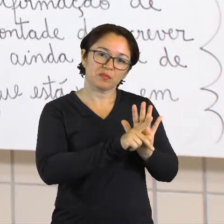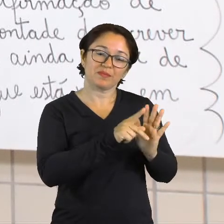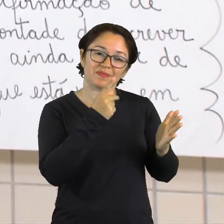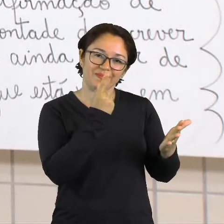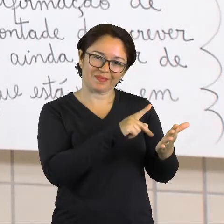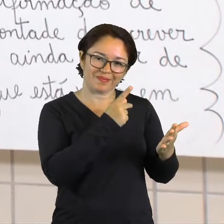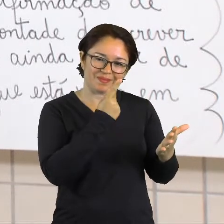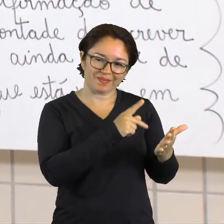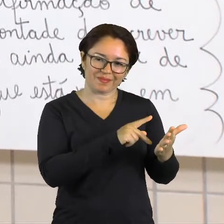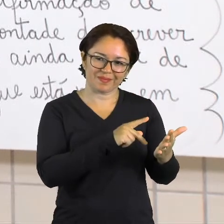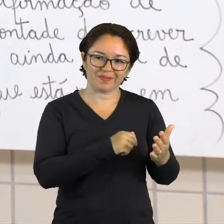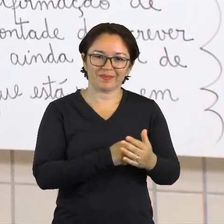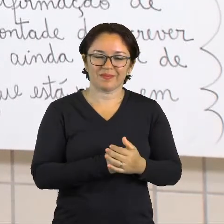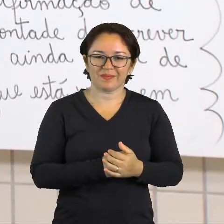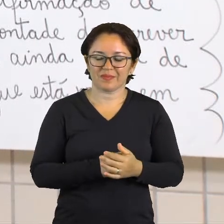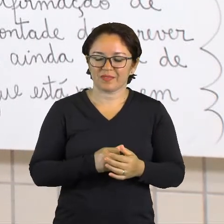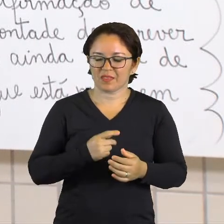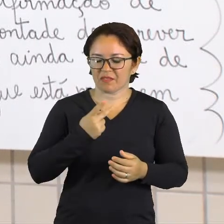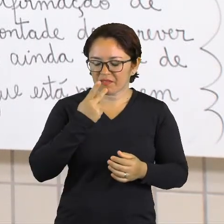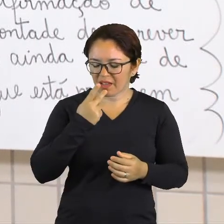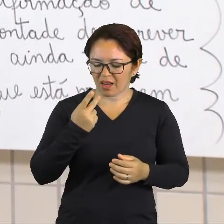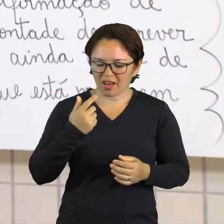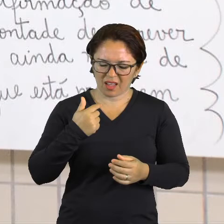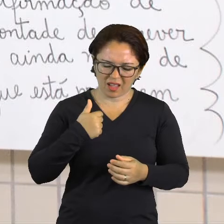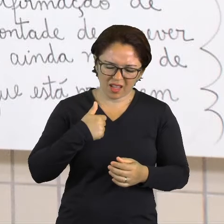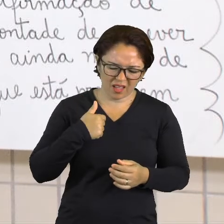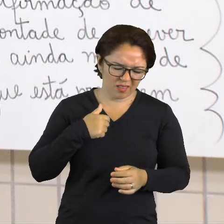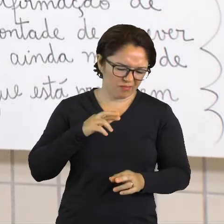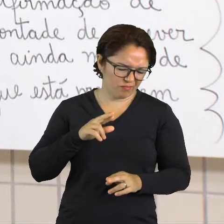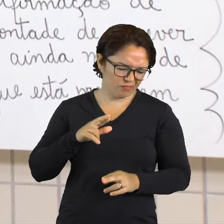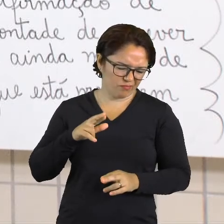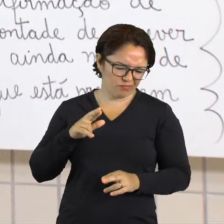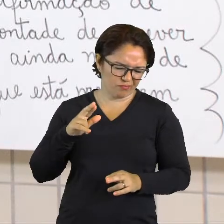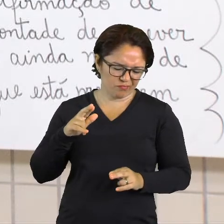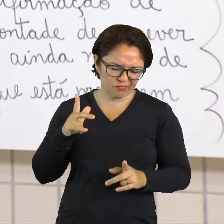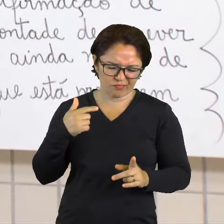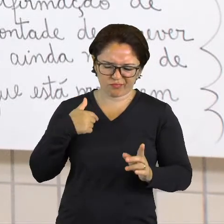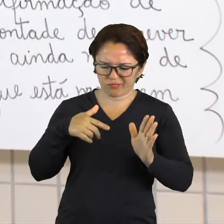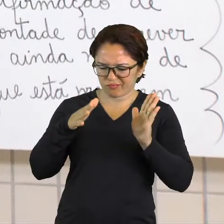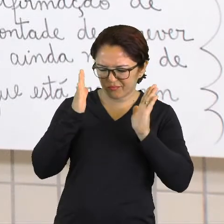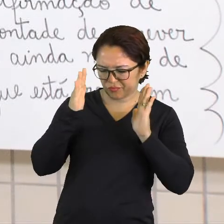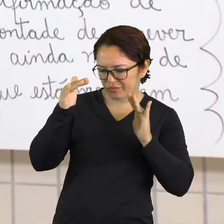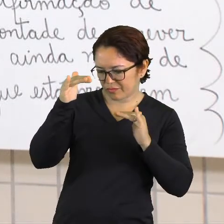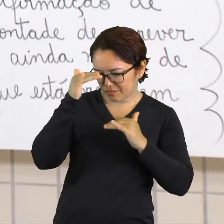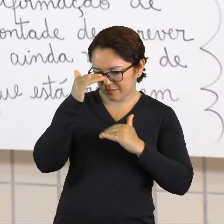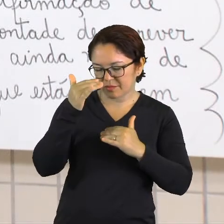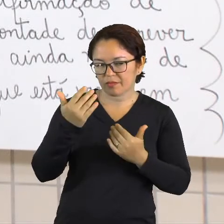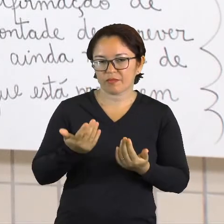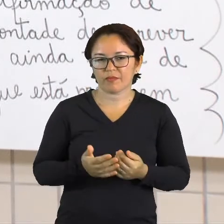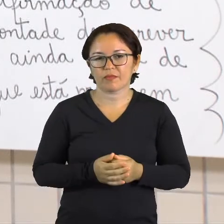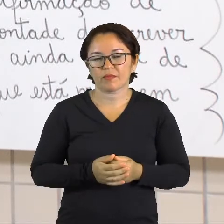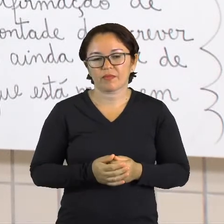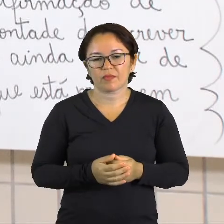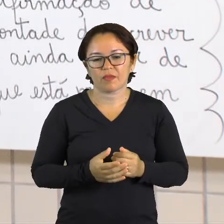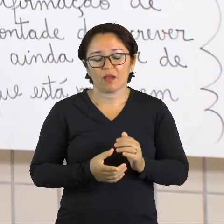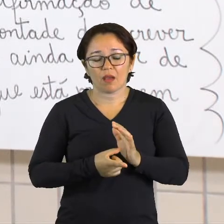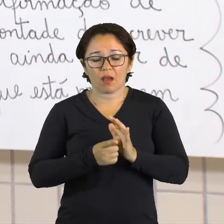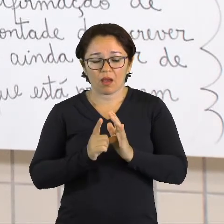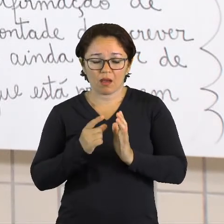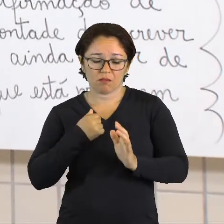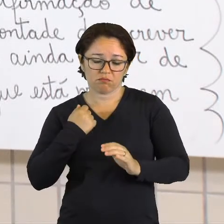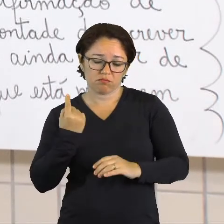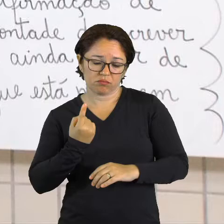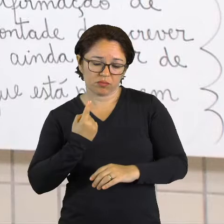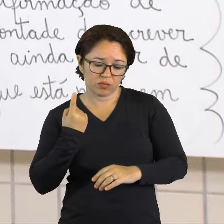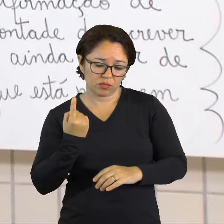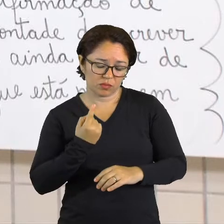ela é uma garota estranha, por isso que antes ela coloca mais ou menos isso aí, que antes ela não tinha amigos porque